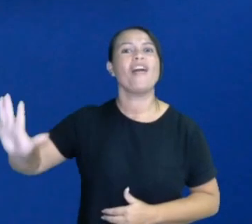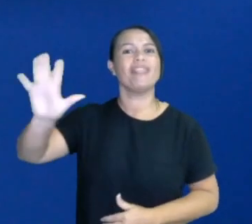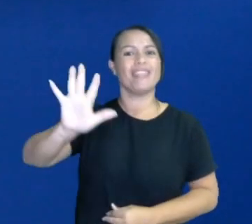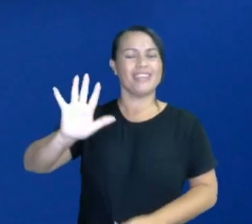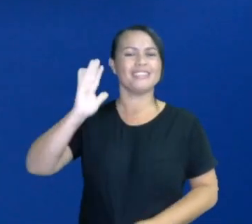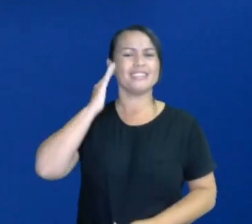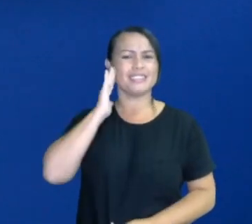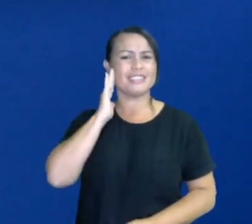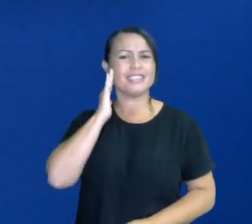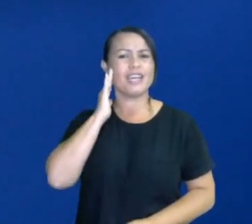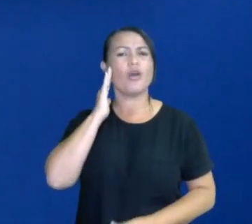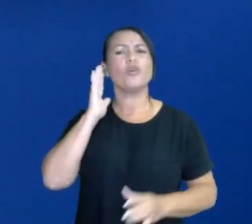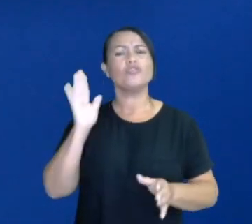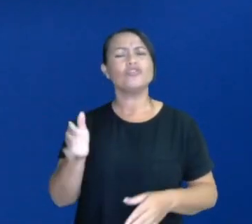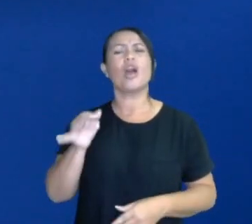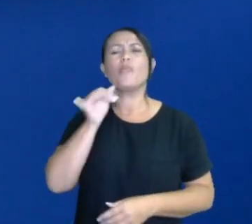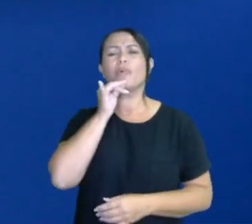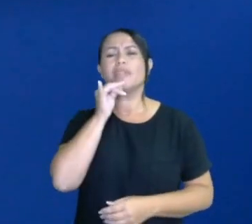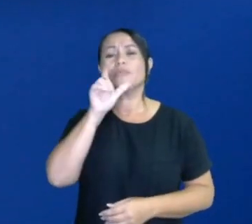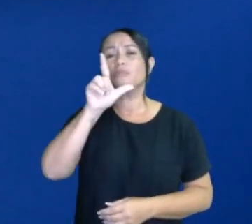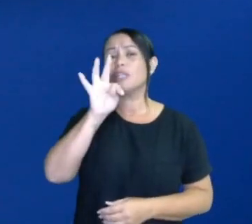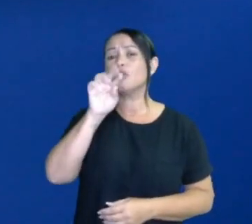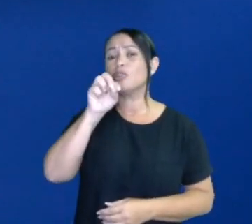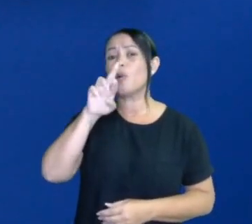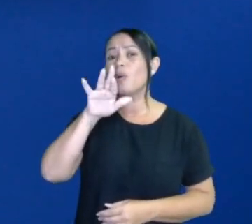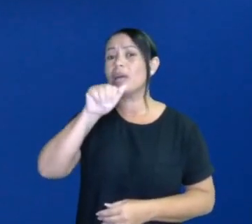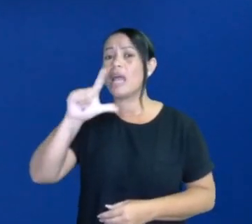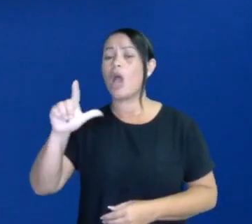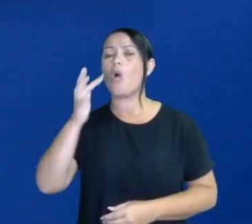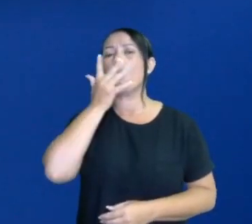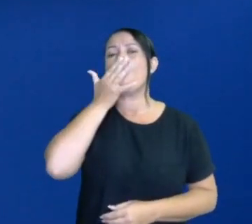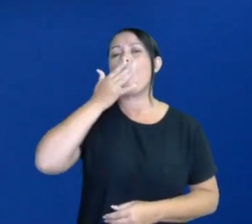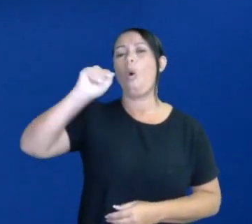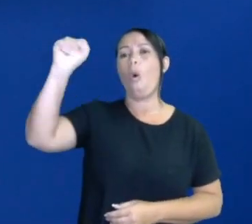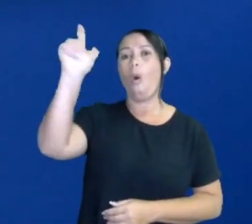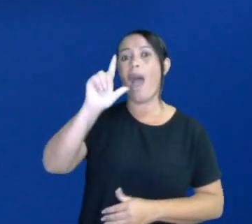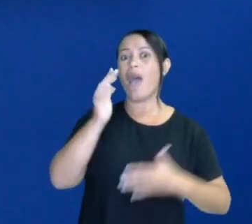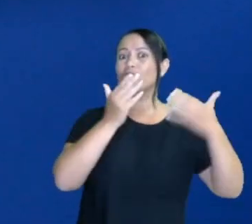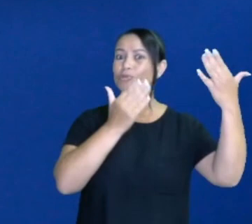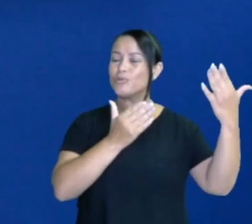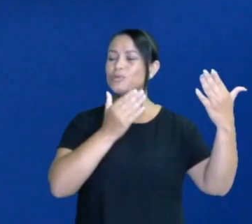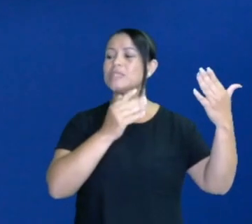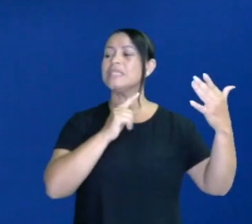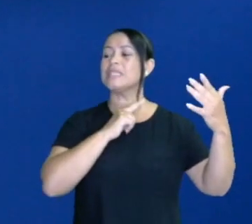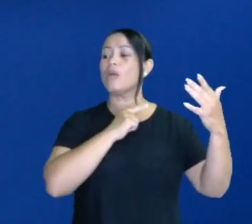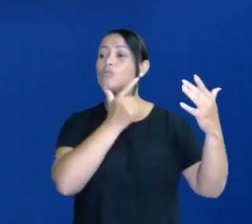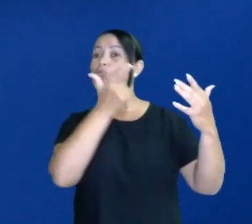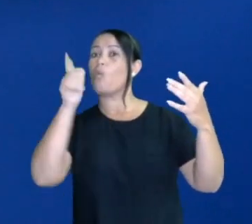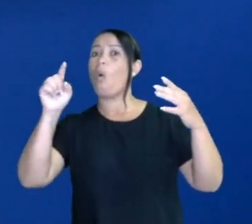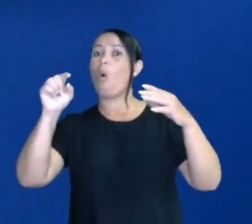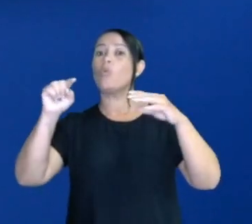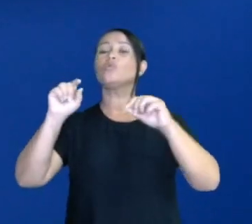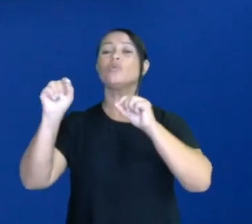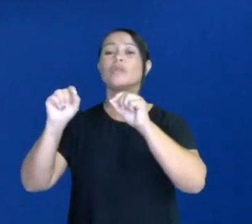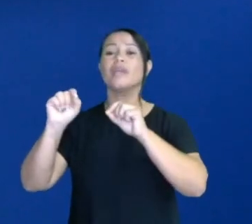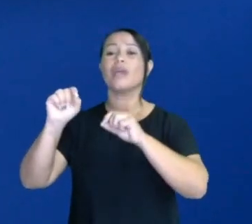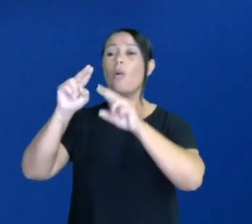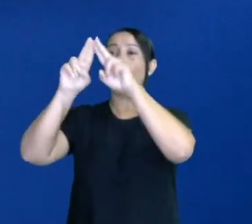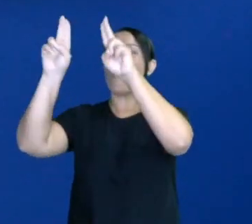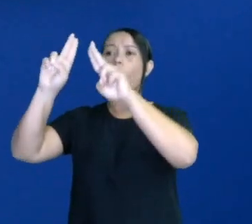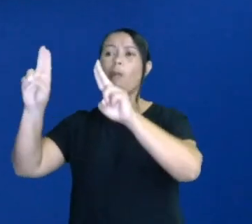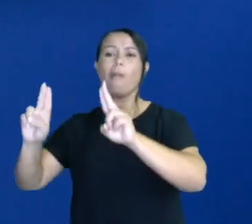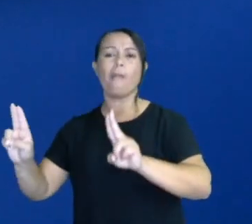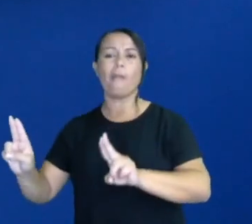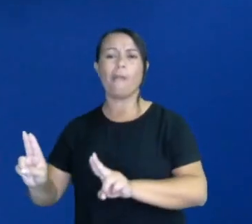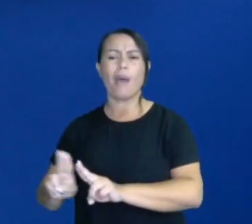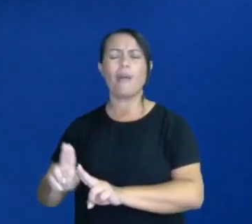certo? Bem ao litoral, a parte que está em azul. E o outro mapa aqui, exposto, certo? É